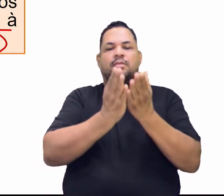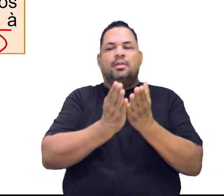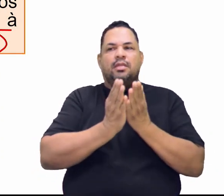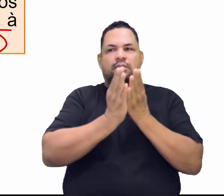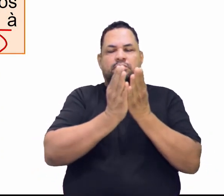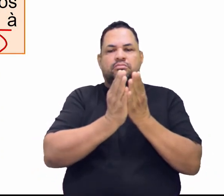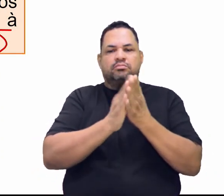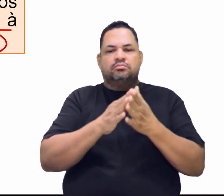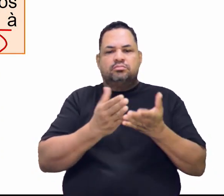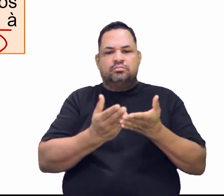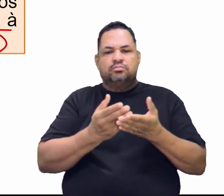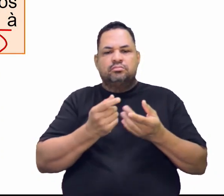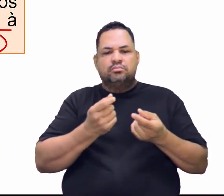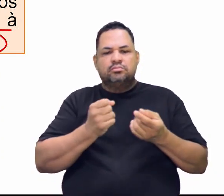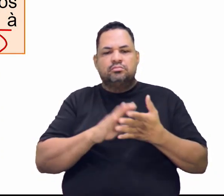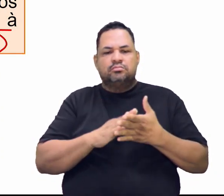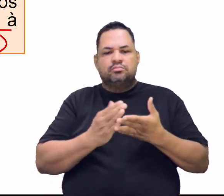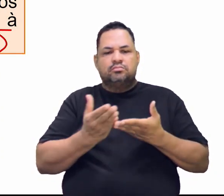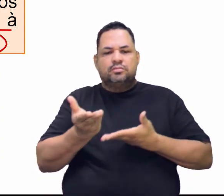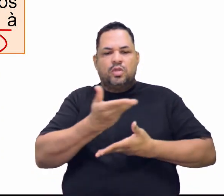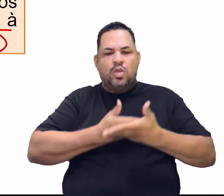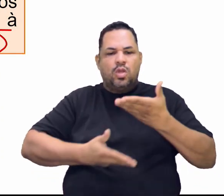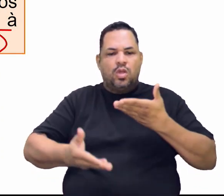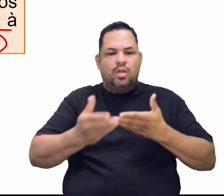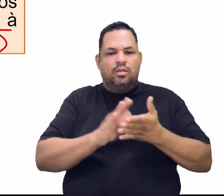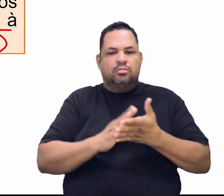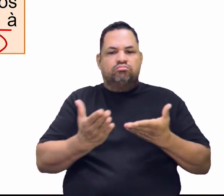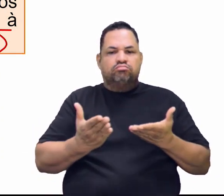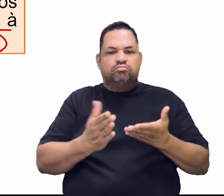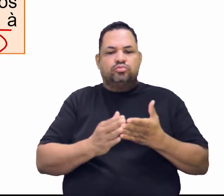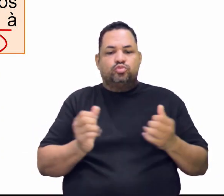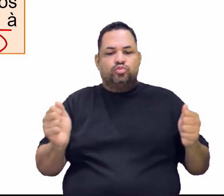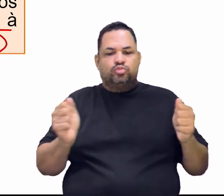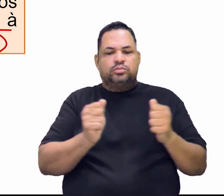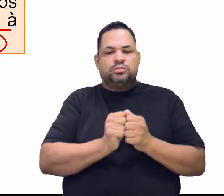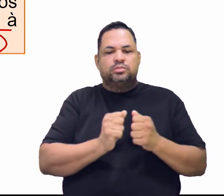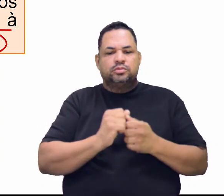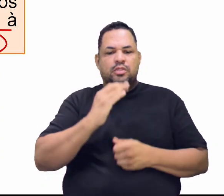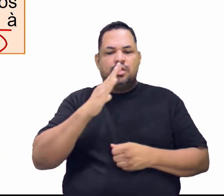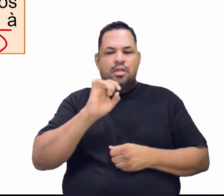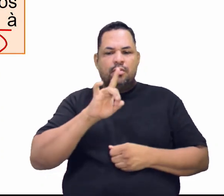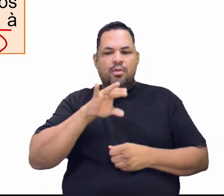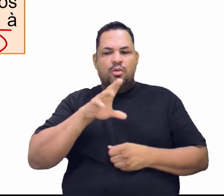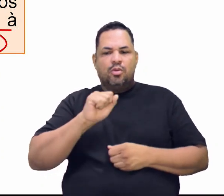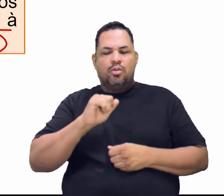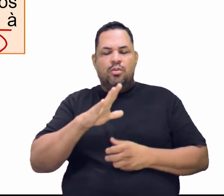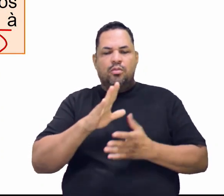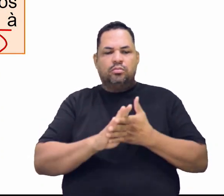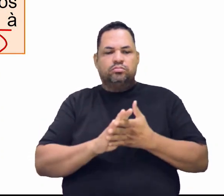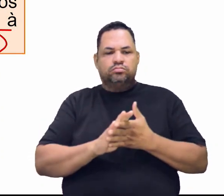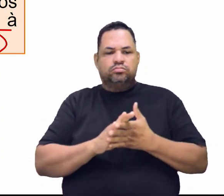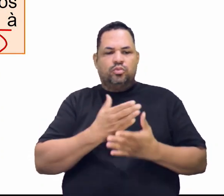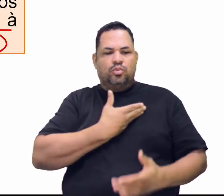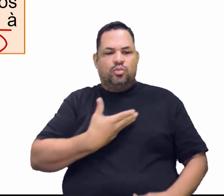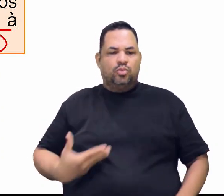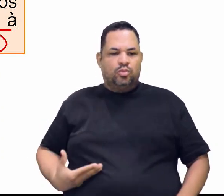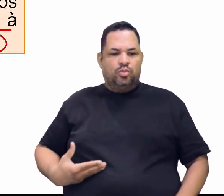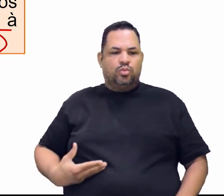negócio diretamente com o caboclo, aí vai quebrar a navegação. O governo